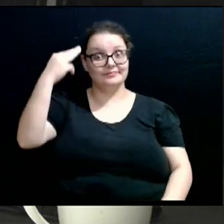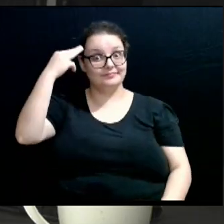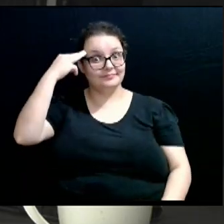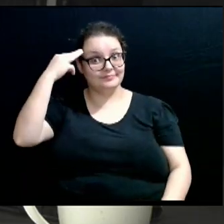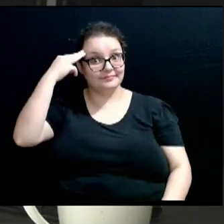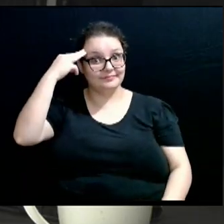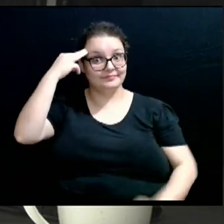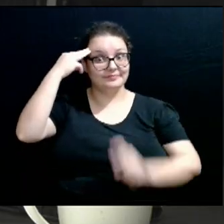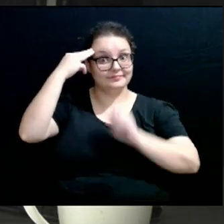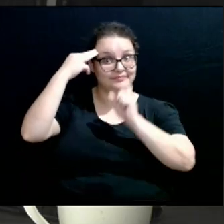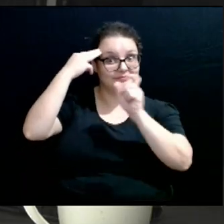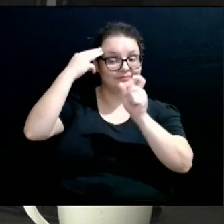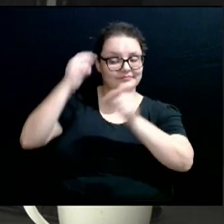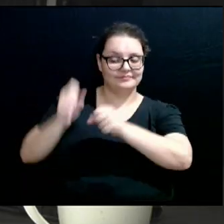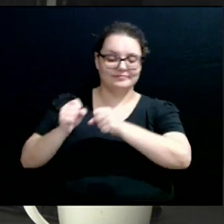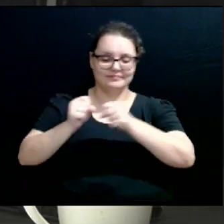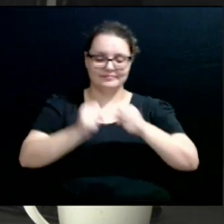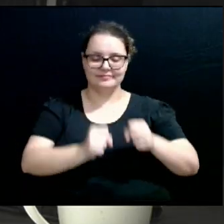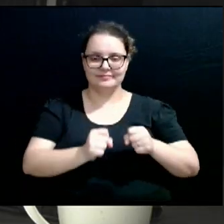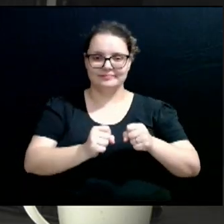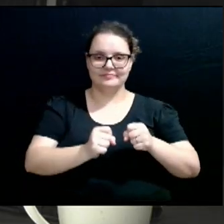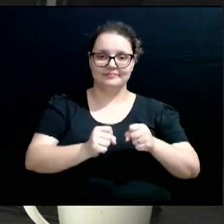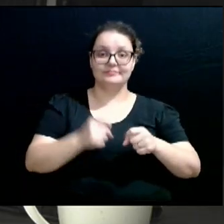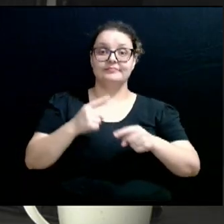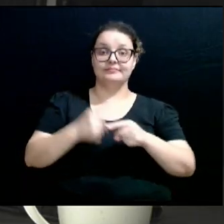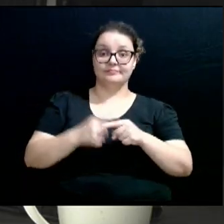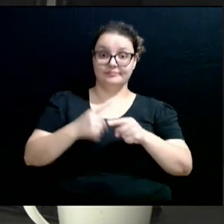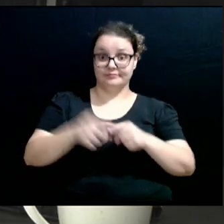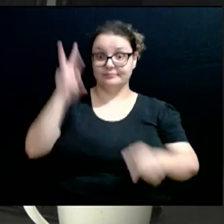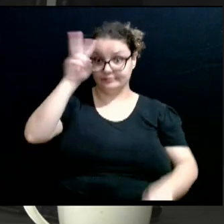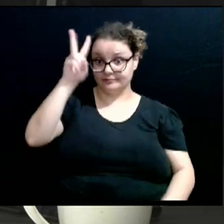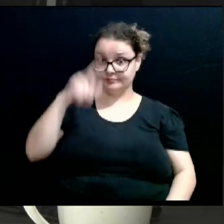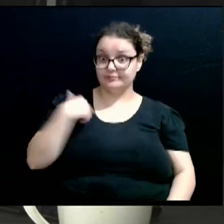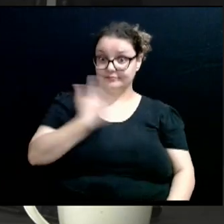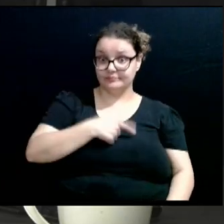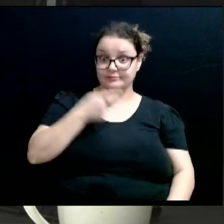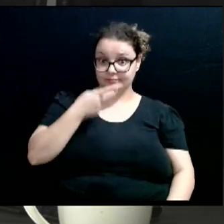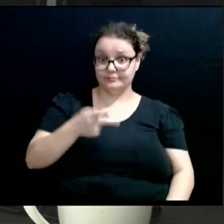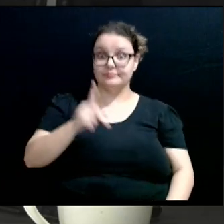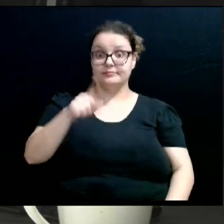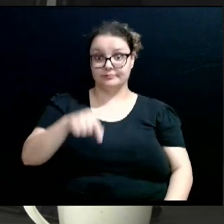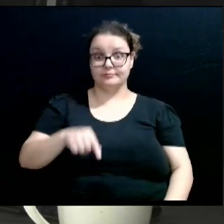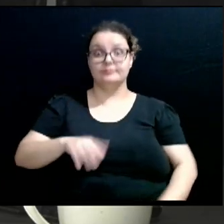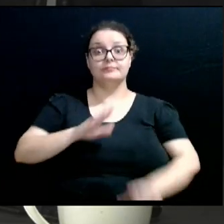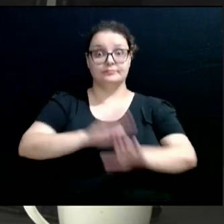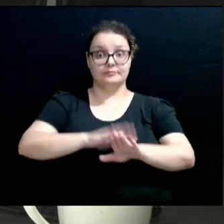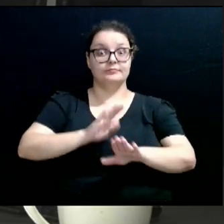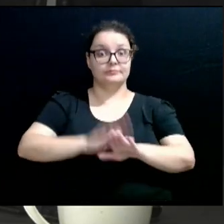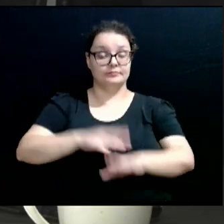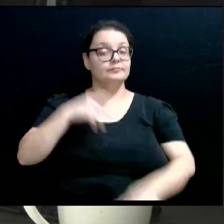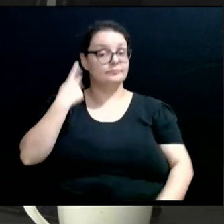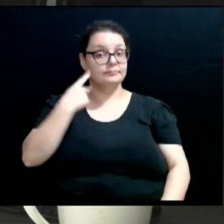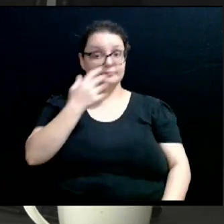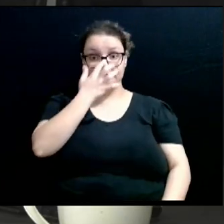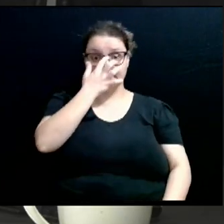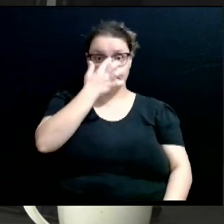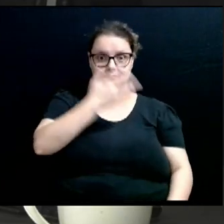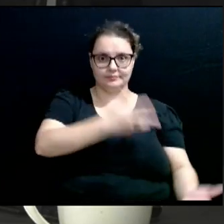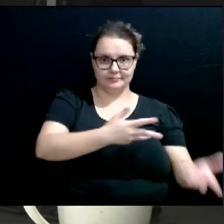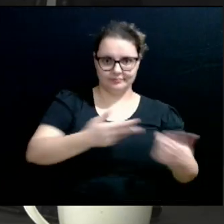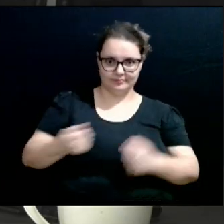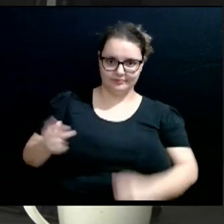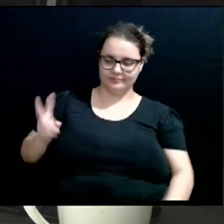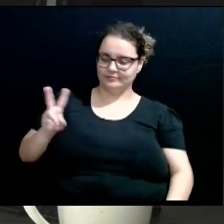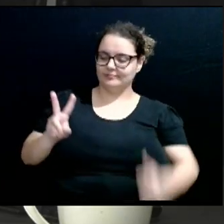poder. Porque contar nossa história também é um ato político. Nossas convidadas são duas mulheres poderosas